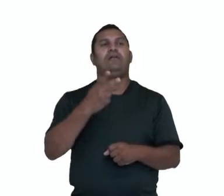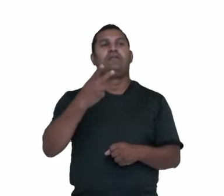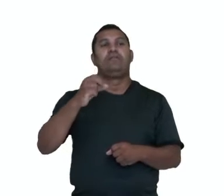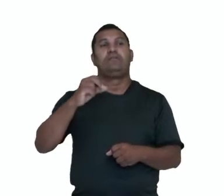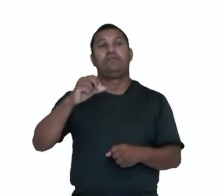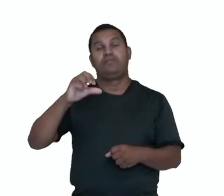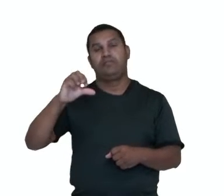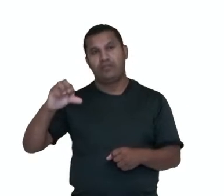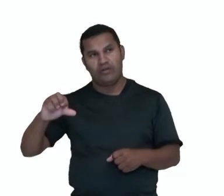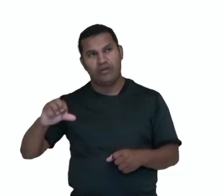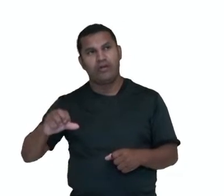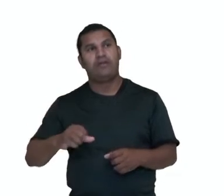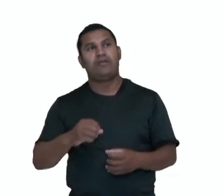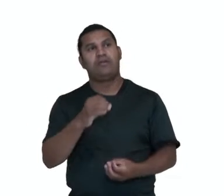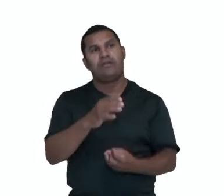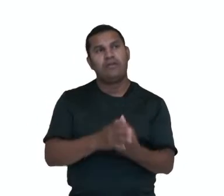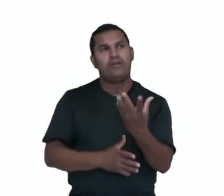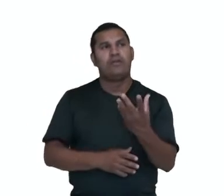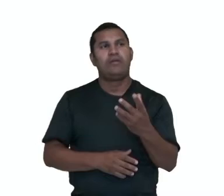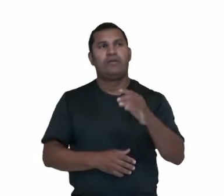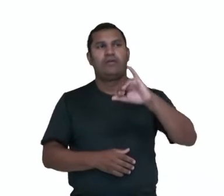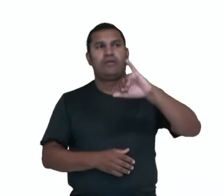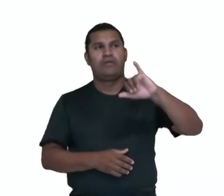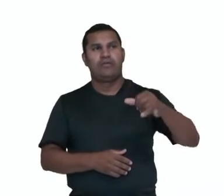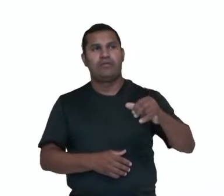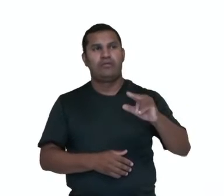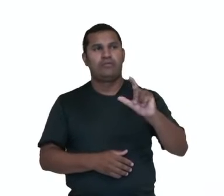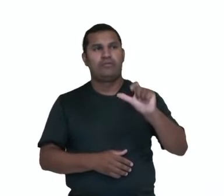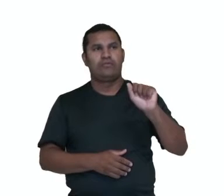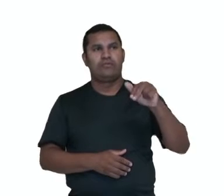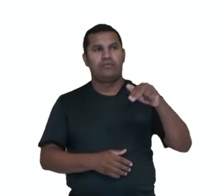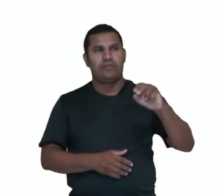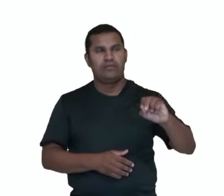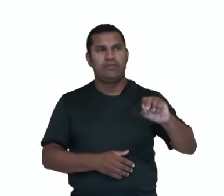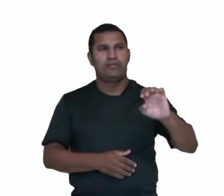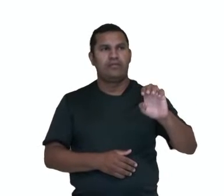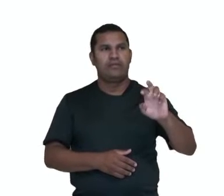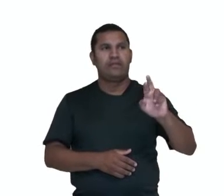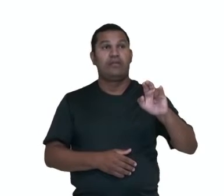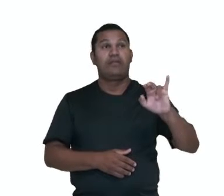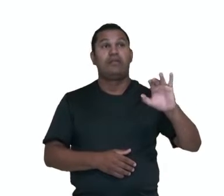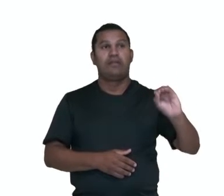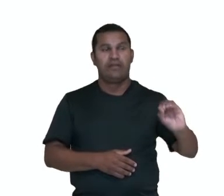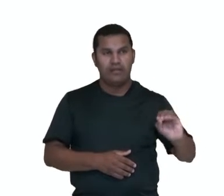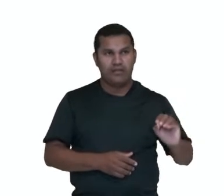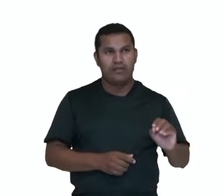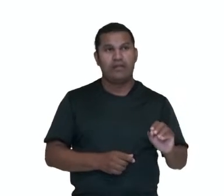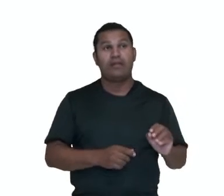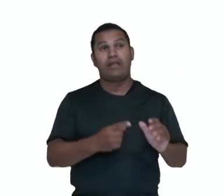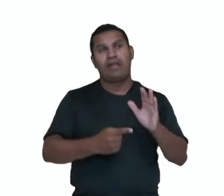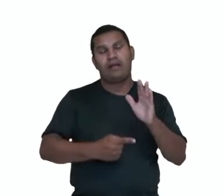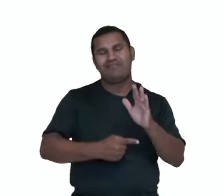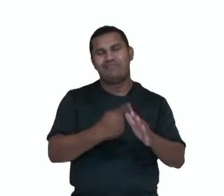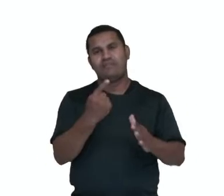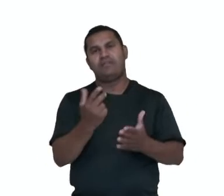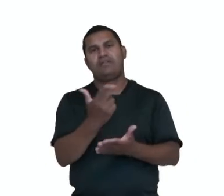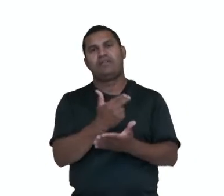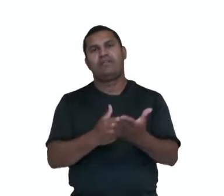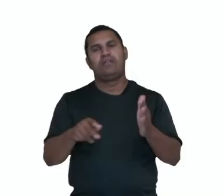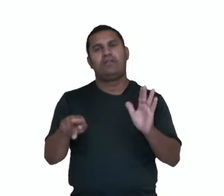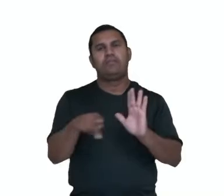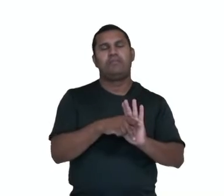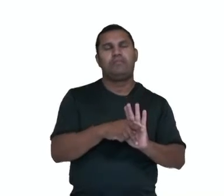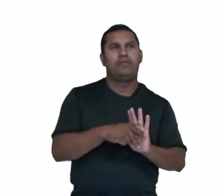foi ganhador de um concurso promovido pelo Cartoon Network em 2009, sendo a primeira animação original do Cartoon Network